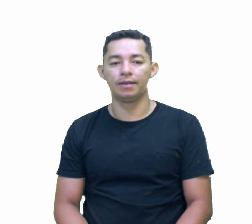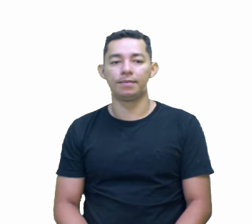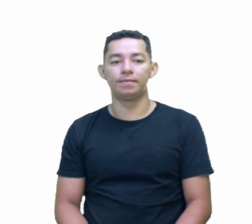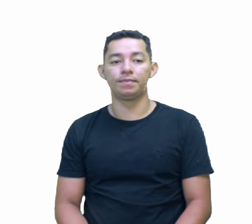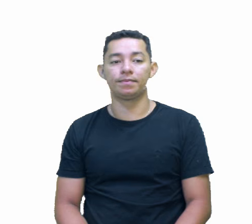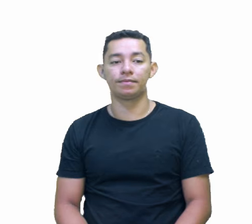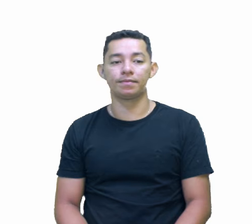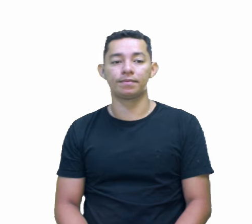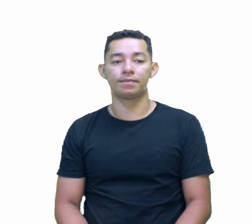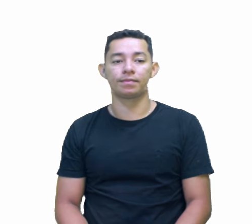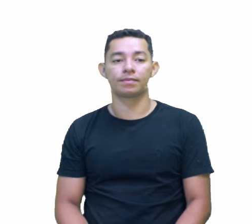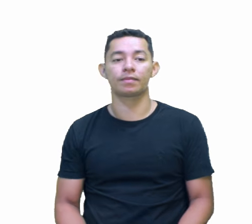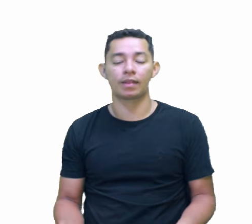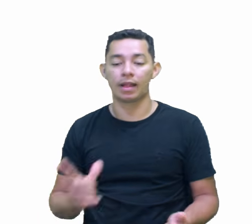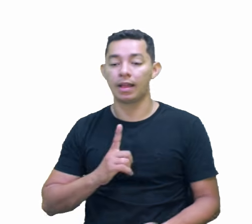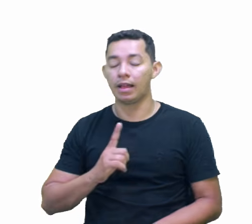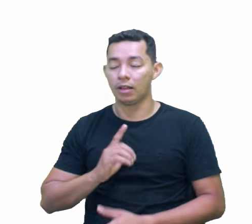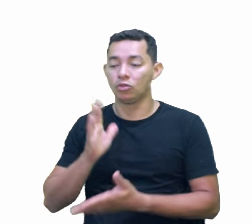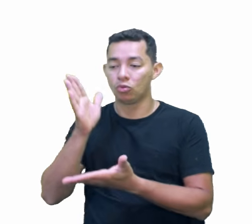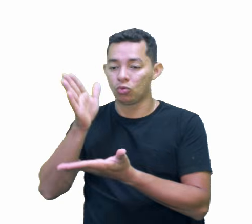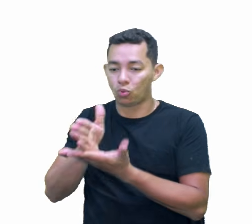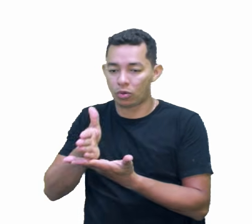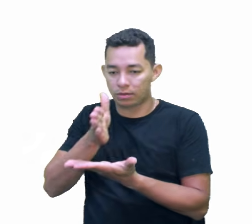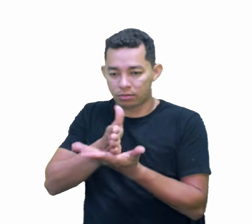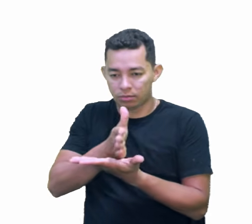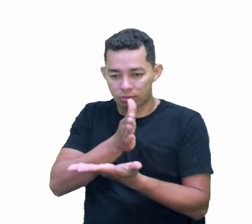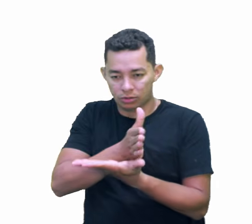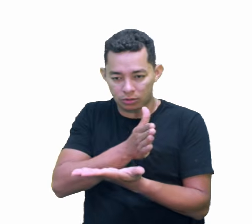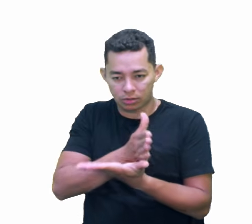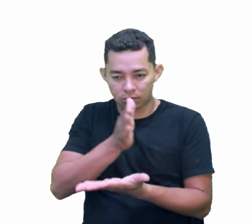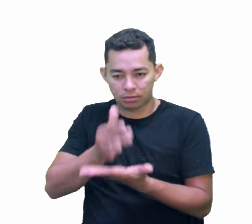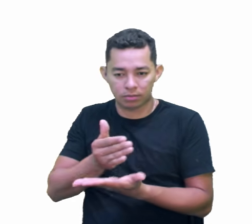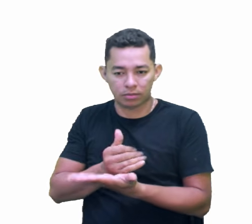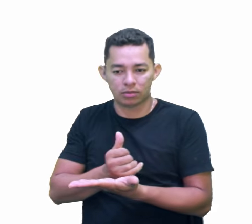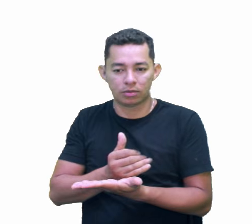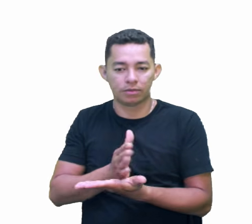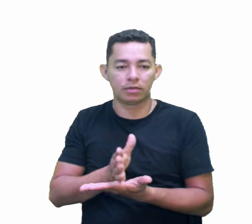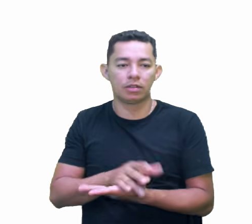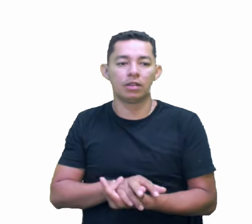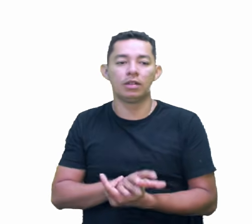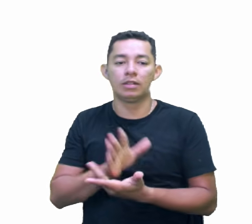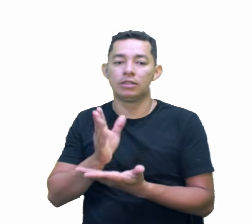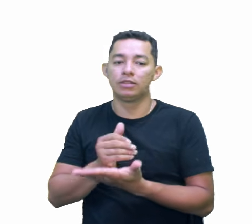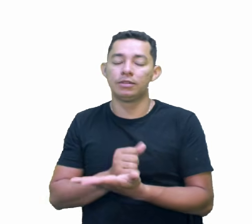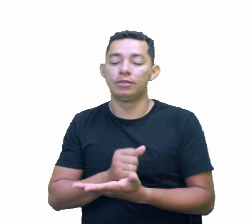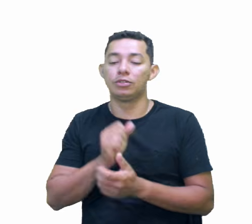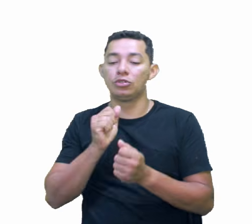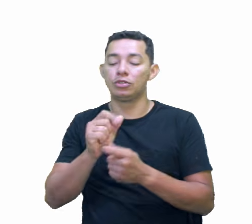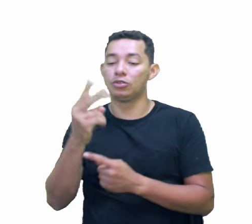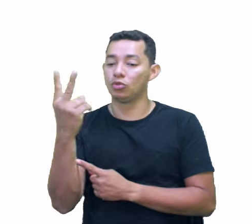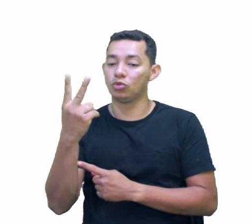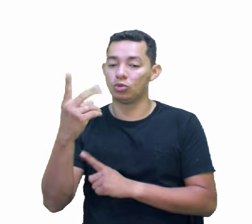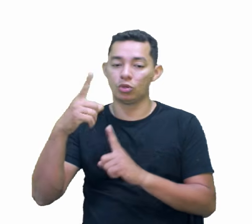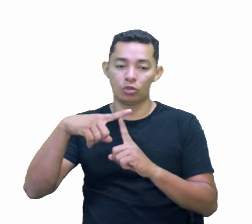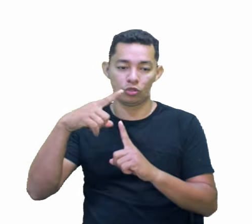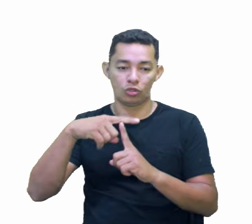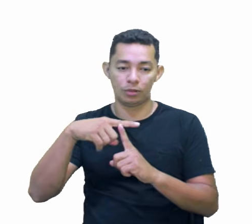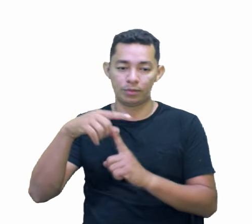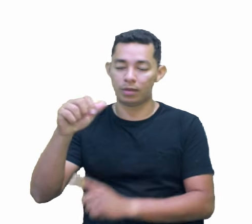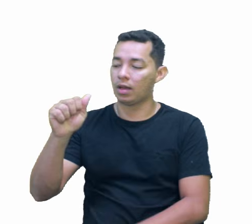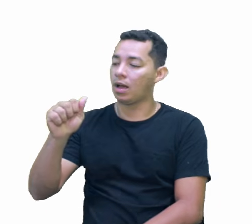A gente tem algumas subdivisões, né? Na regra geral, a ecologia pode ser subdividida em dois tipos: